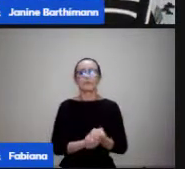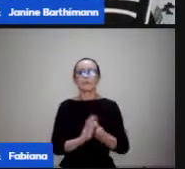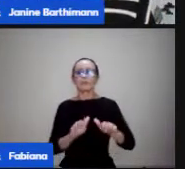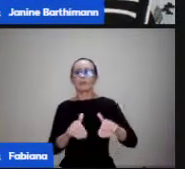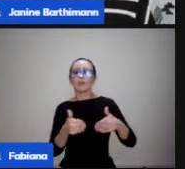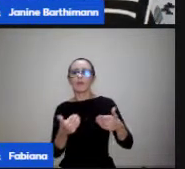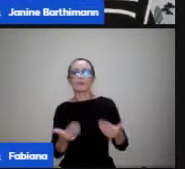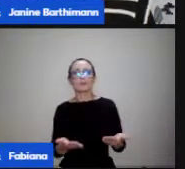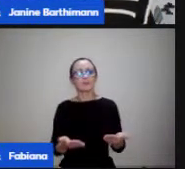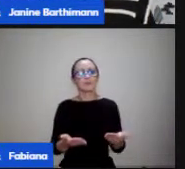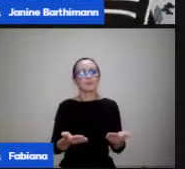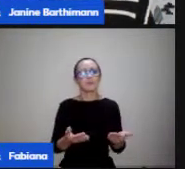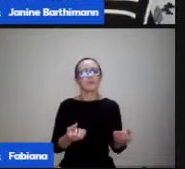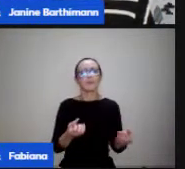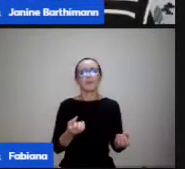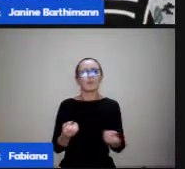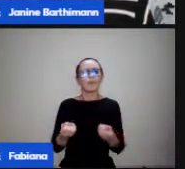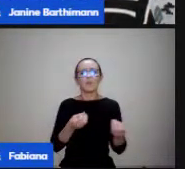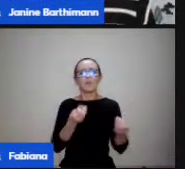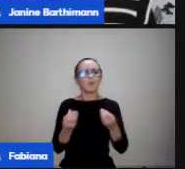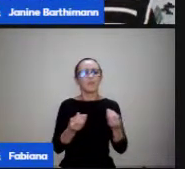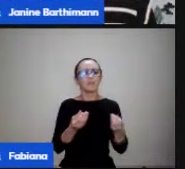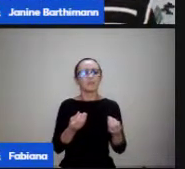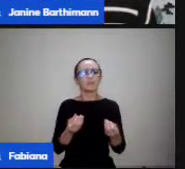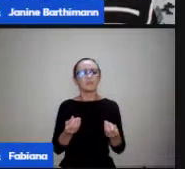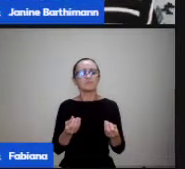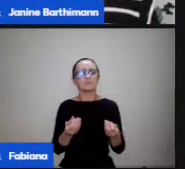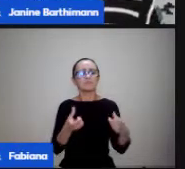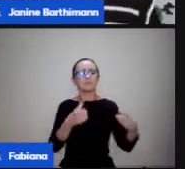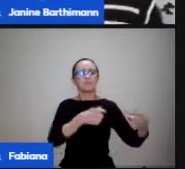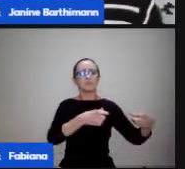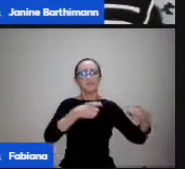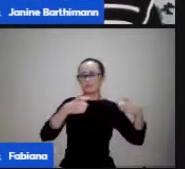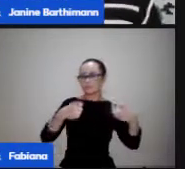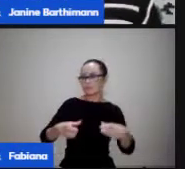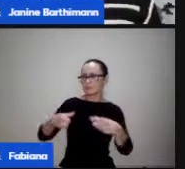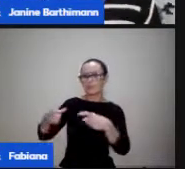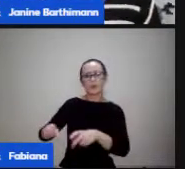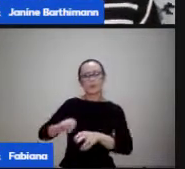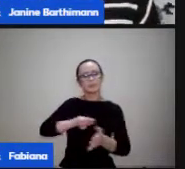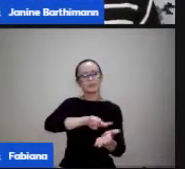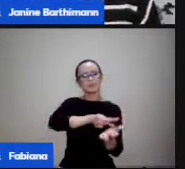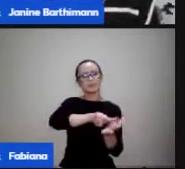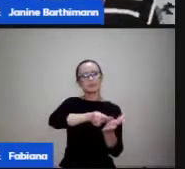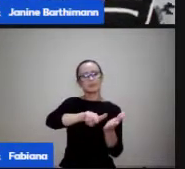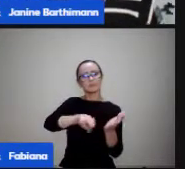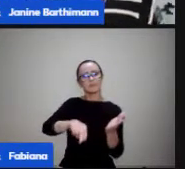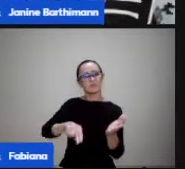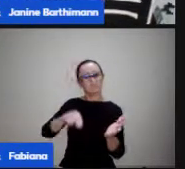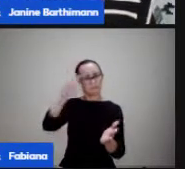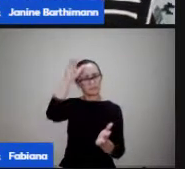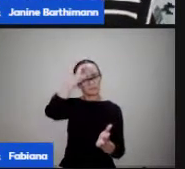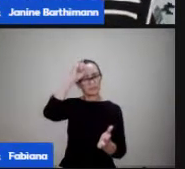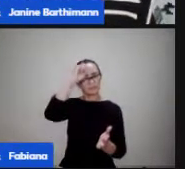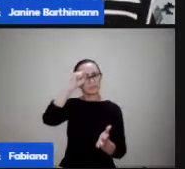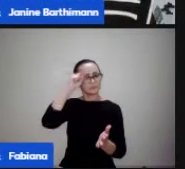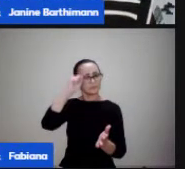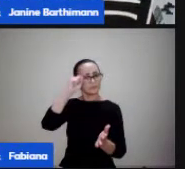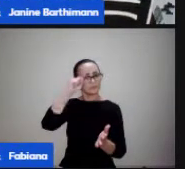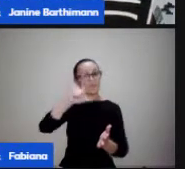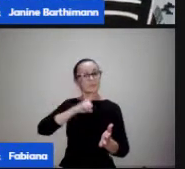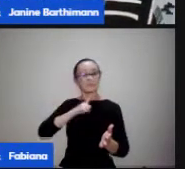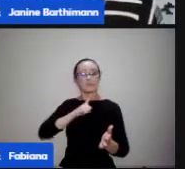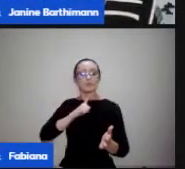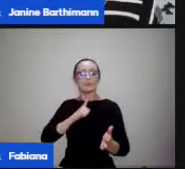tinha nós criamos números espaços de aprendizagem, né? Nem criamos, já existia, mas